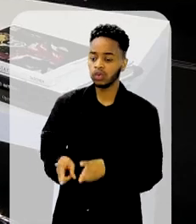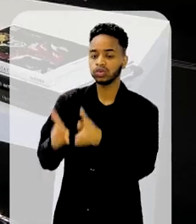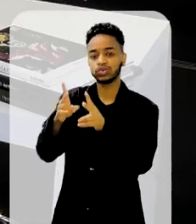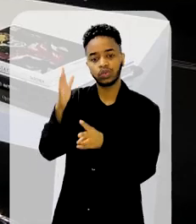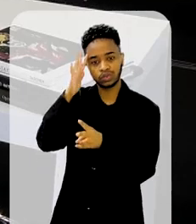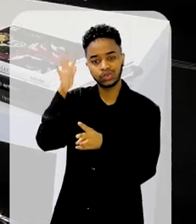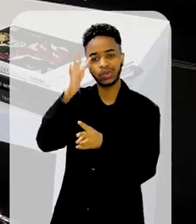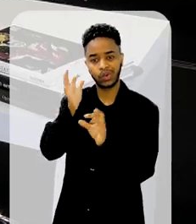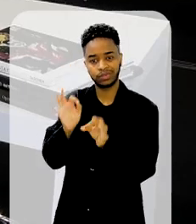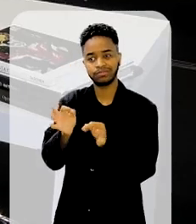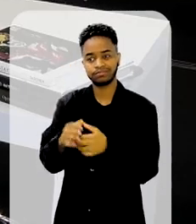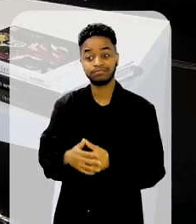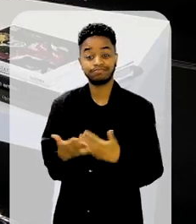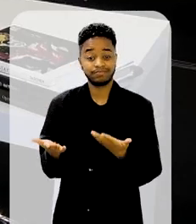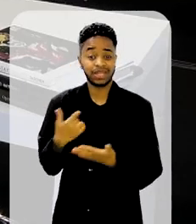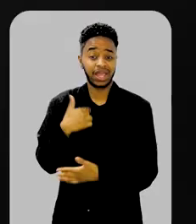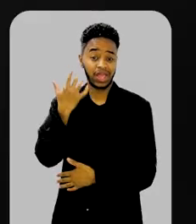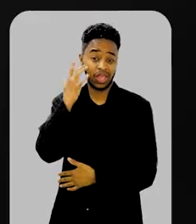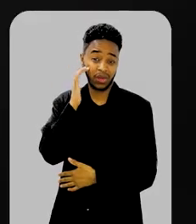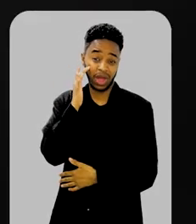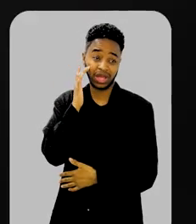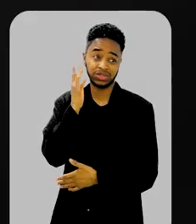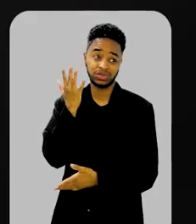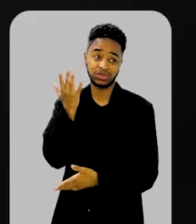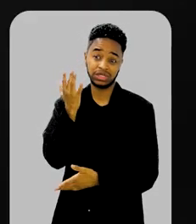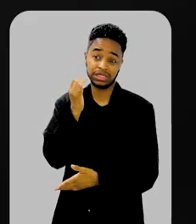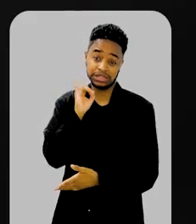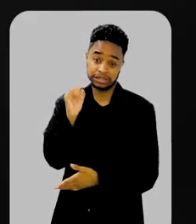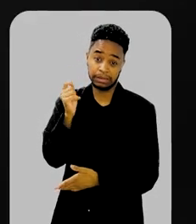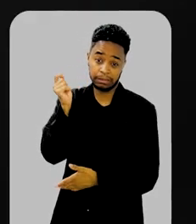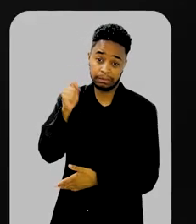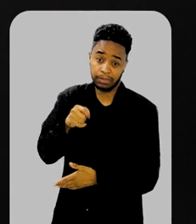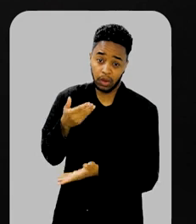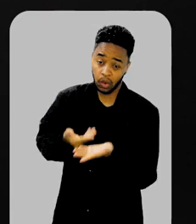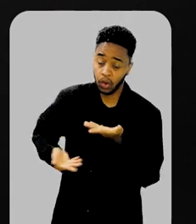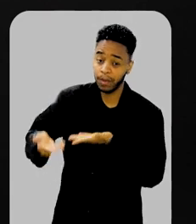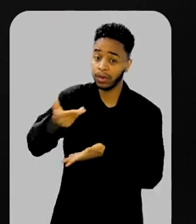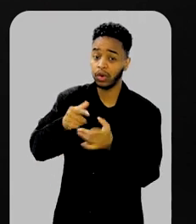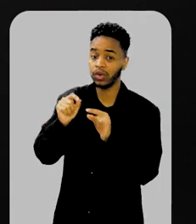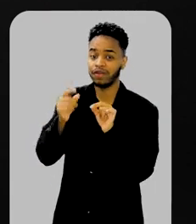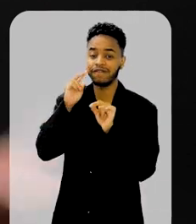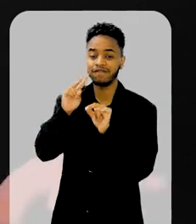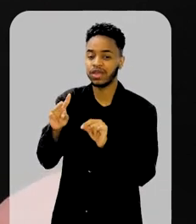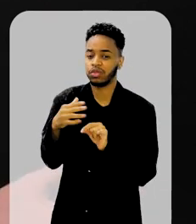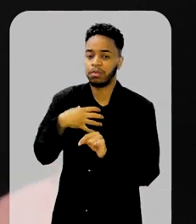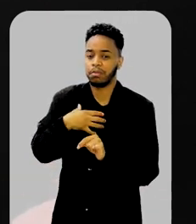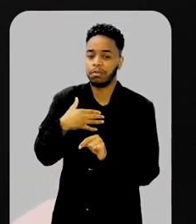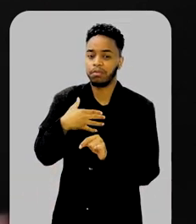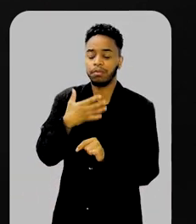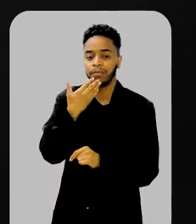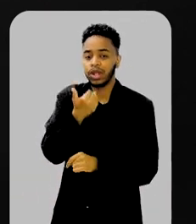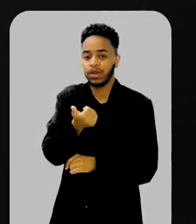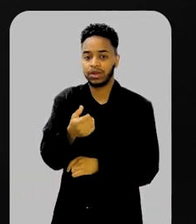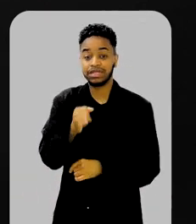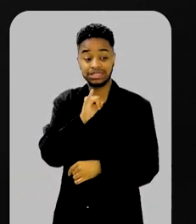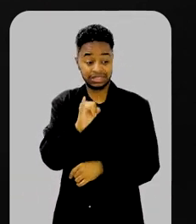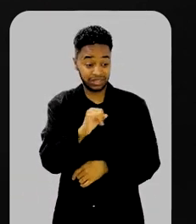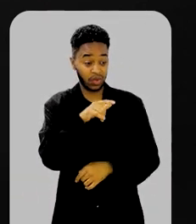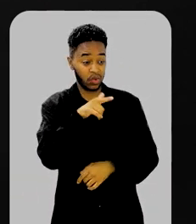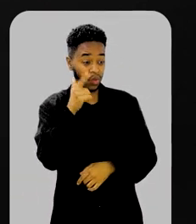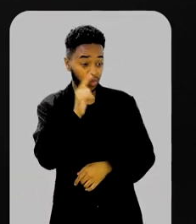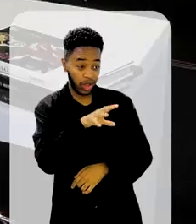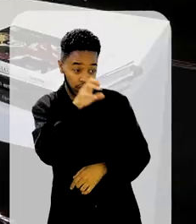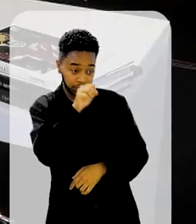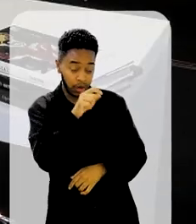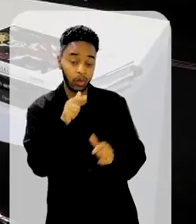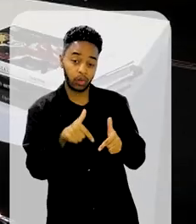a continuidade do sonho né é eu acho que até a gente poder compartilhar tudo que a gente tá vendo da melhor maneira enquanto a gente estiver